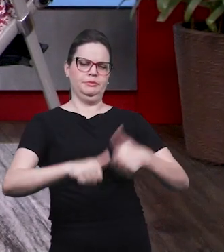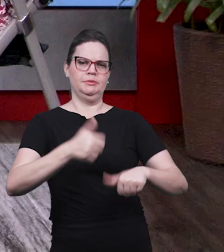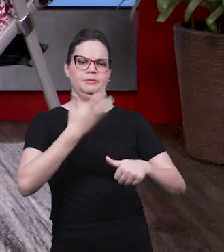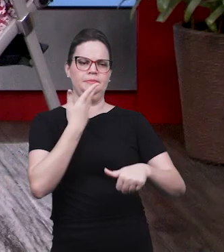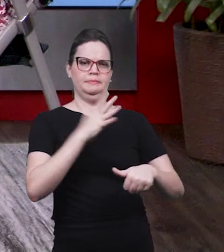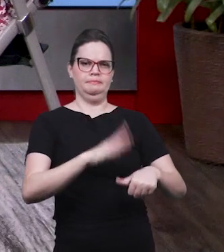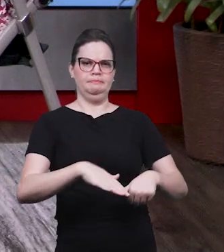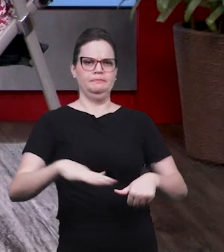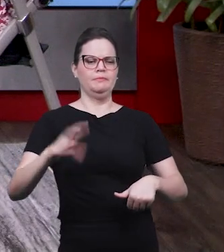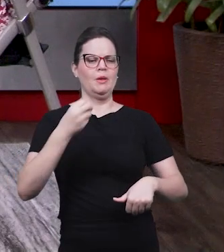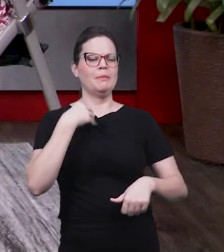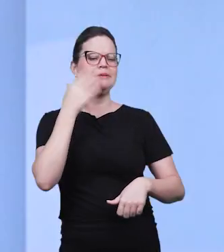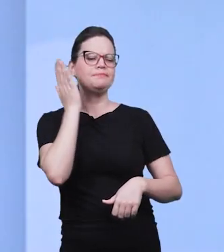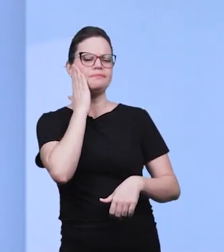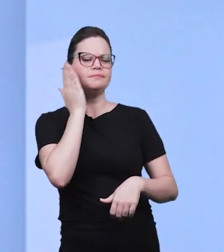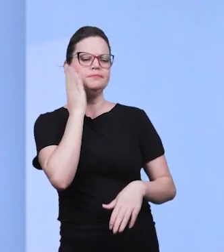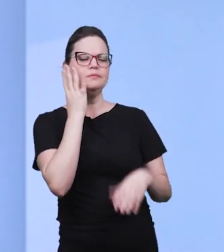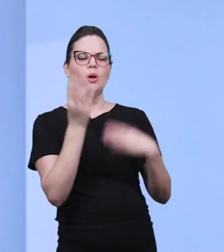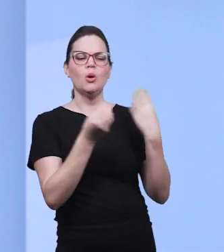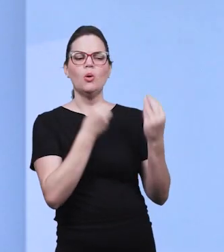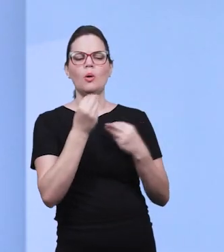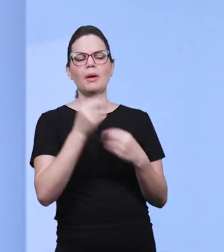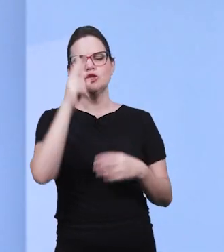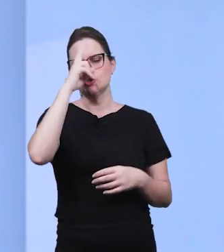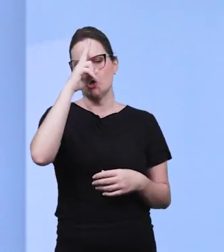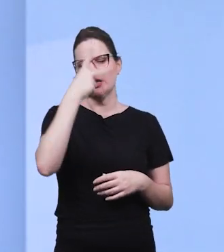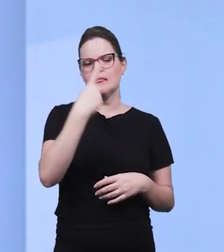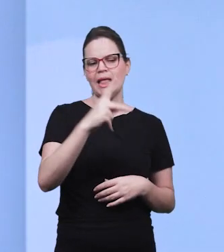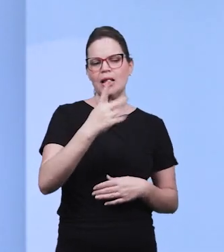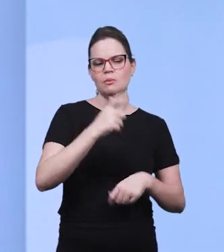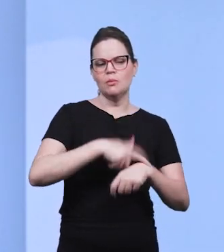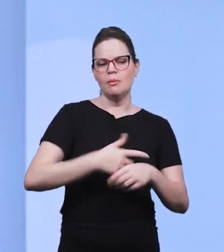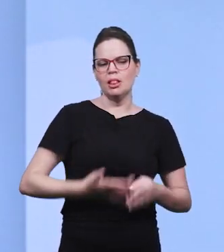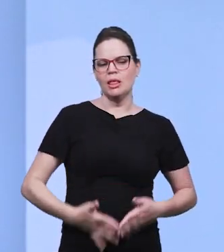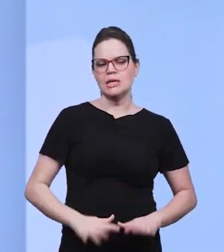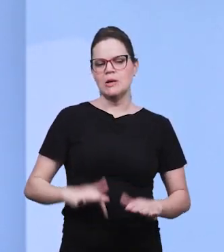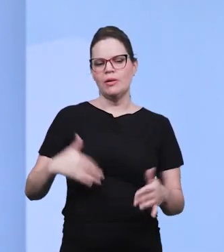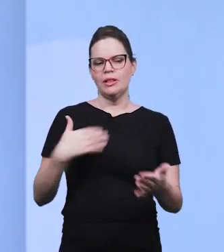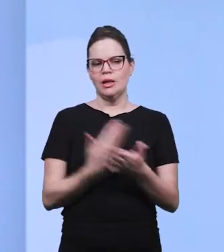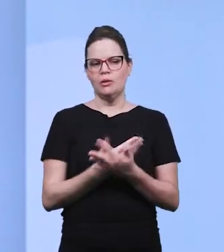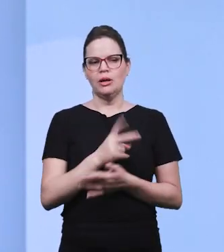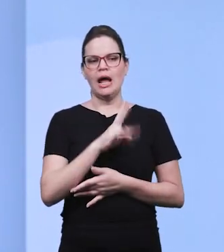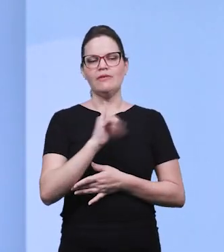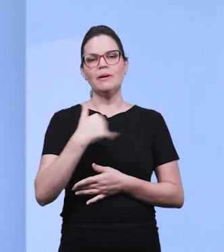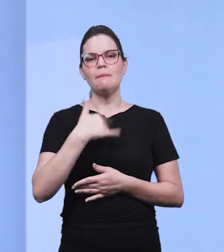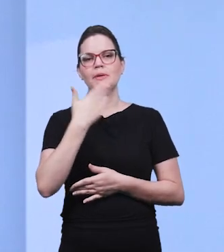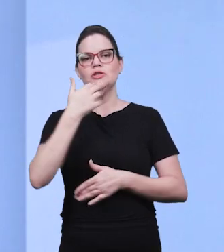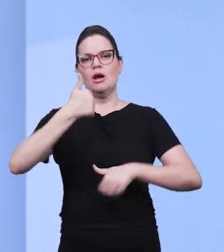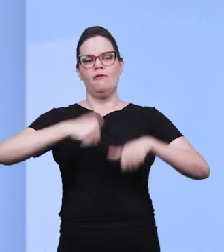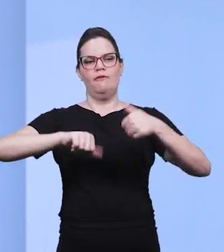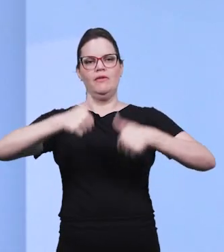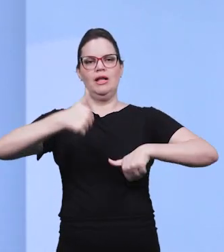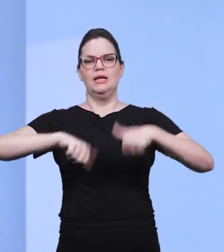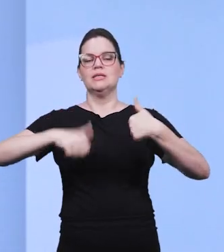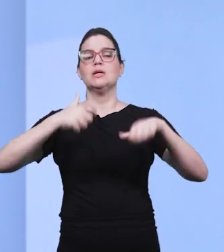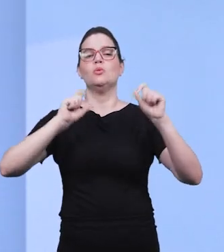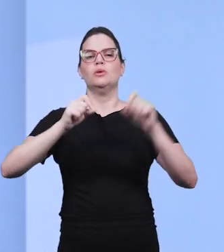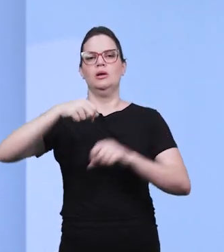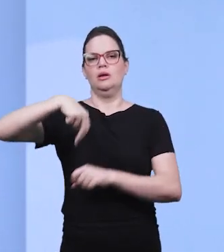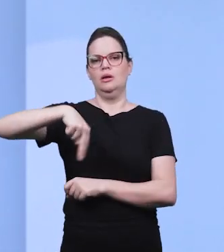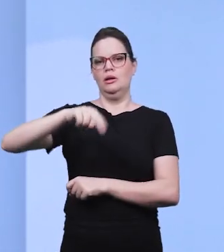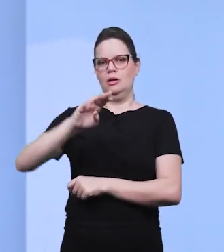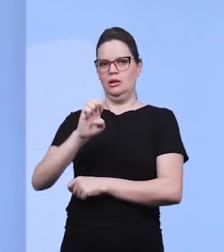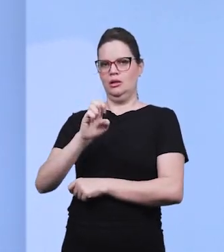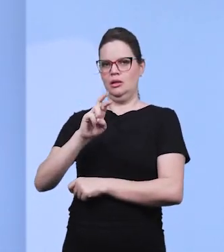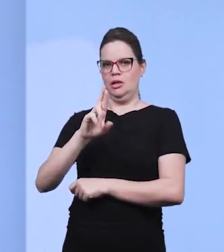criança e eles vão, então, provavelmente solicitar uma avaliação neuropsicológica. O que é essa avaliação